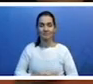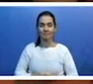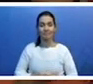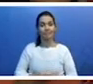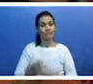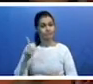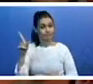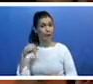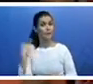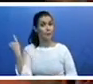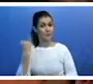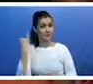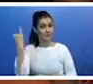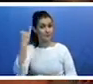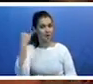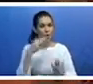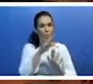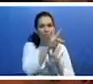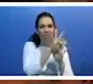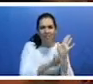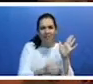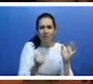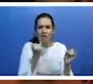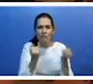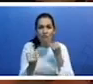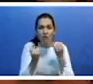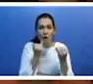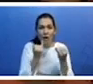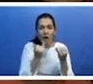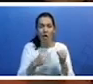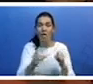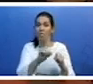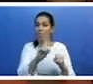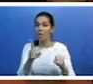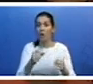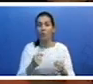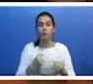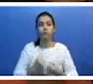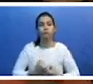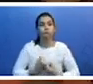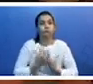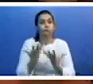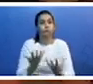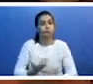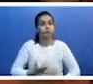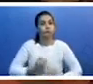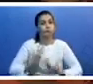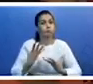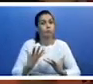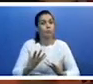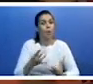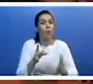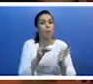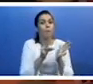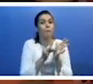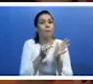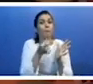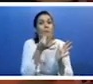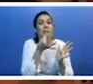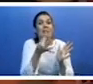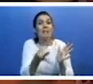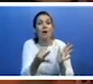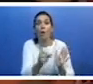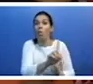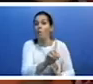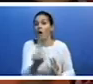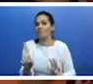isso é importante. O texto informativo, ele não expressa opiniões pessoais. Você vai montar um texto informativo,